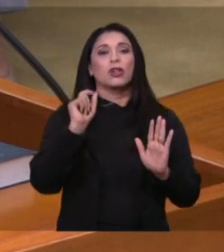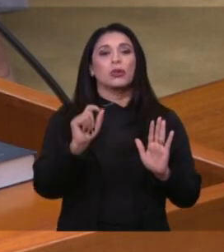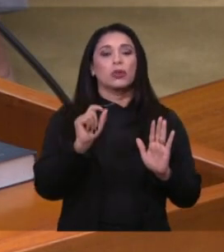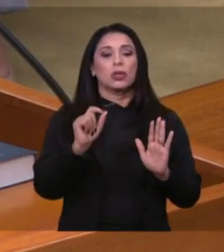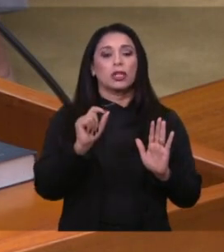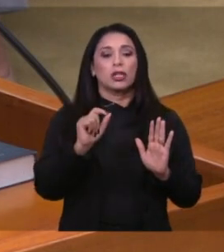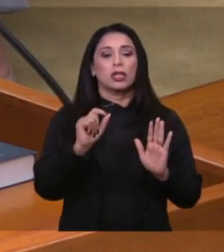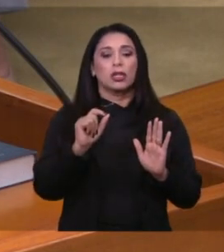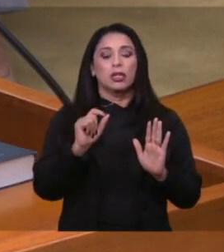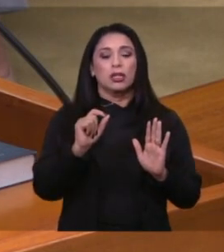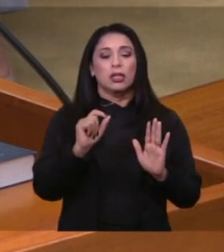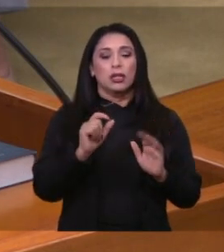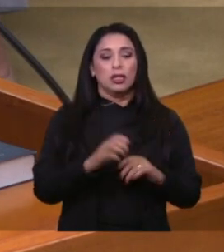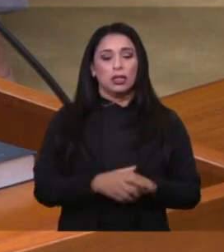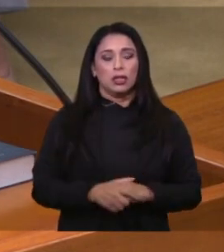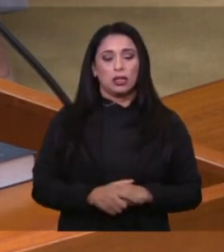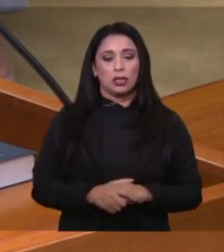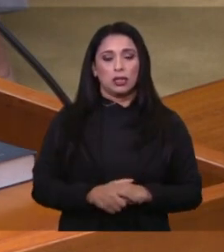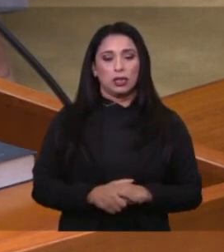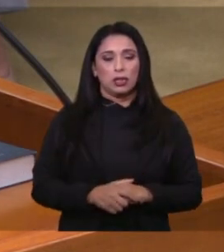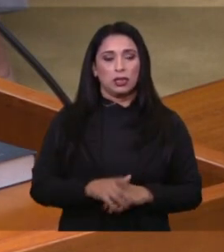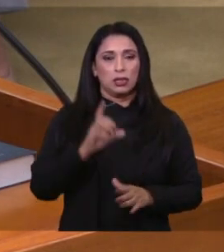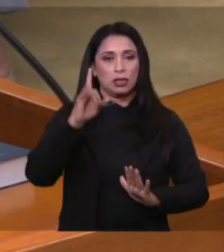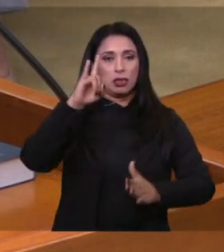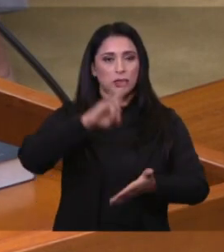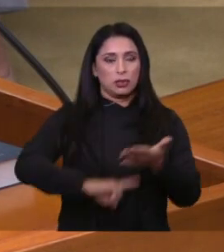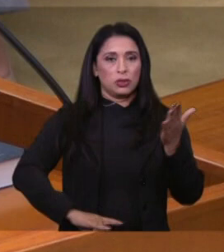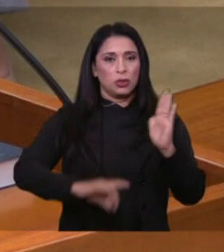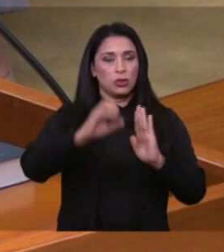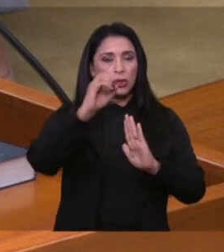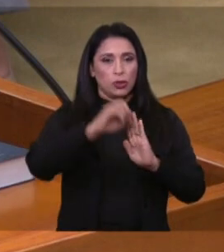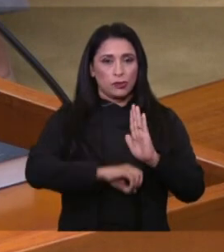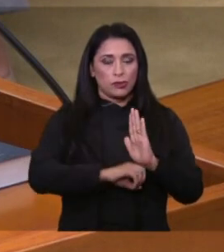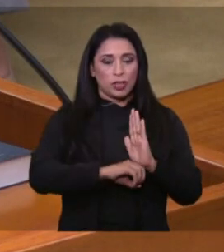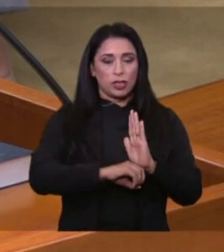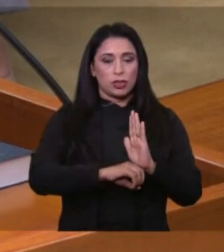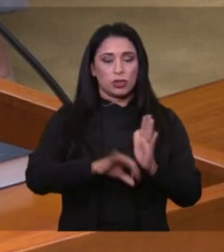do DIFAL, e arremata o ofício do Concefaz,